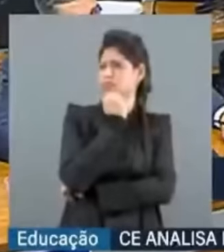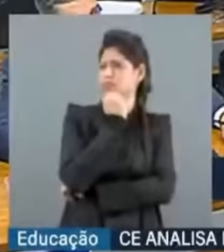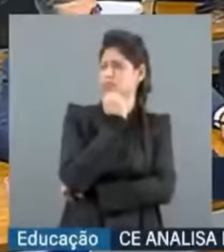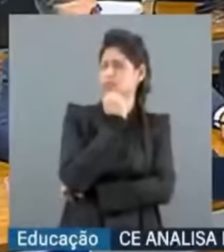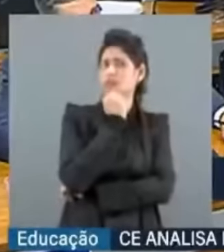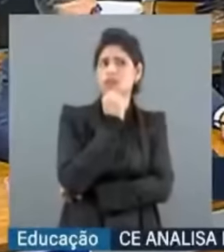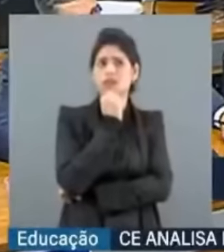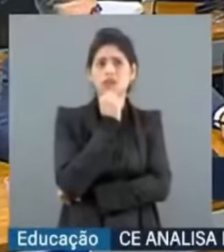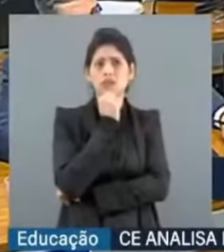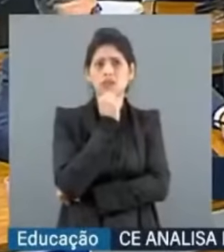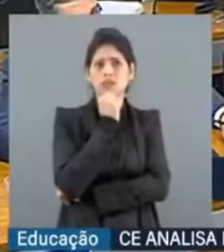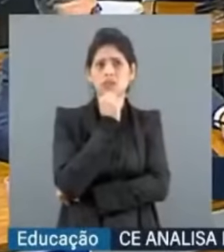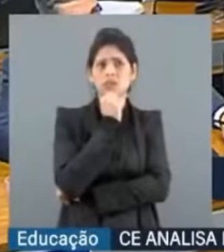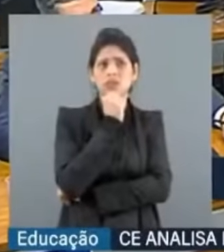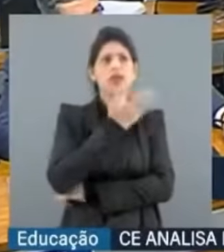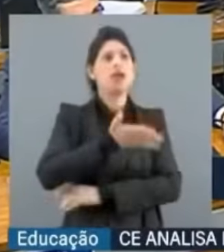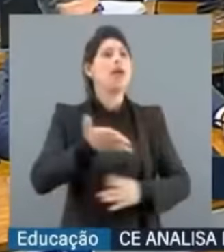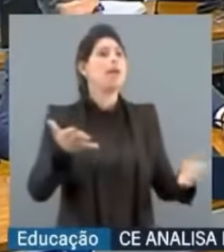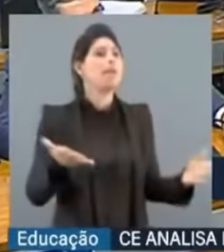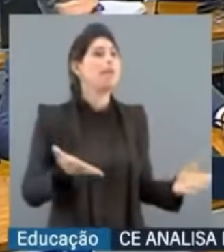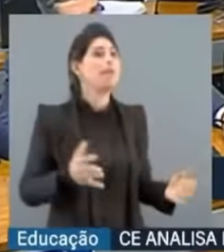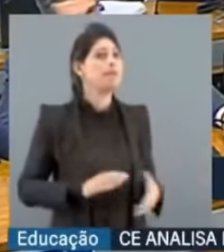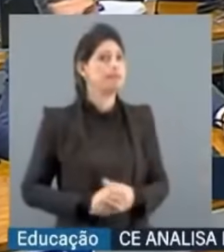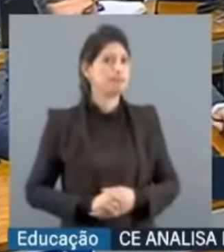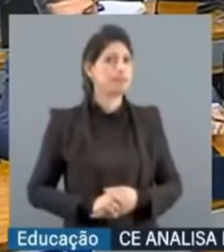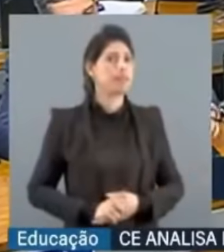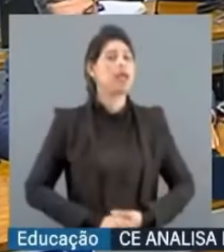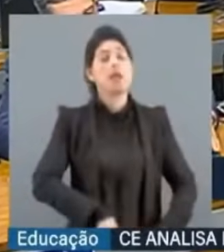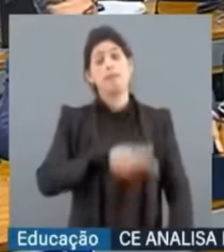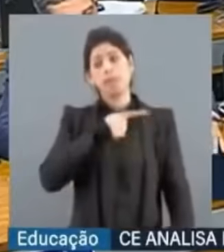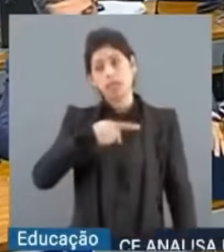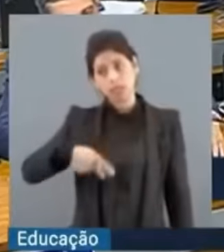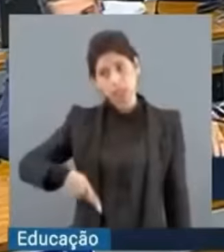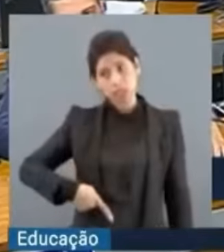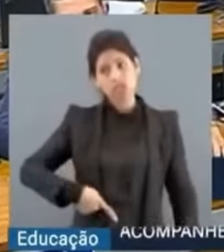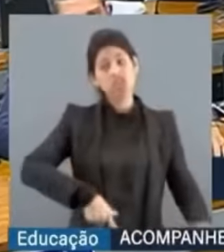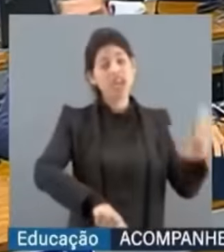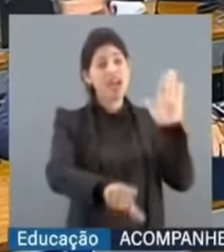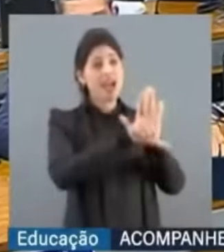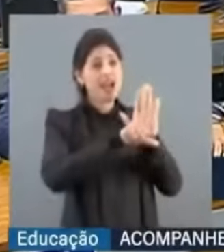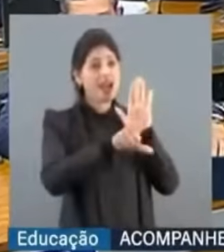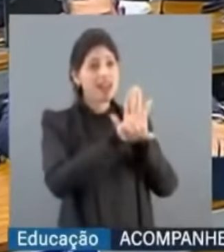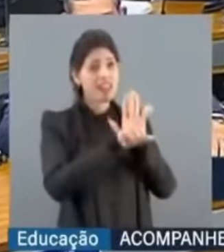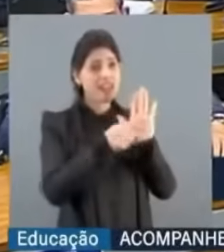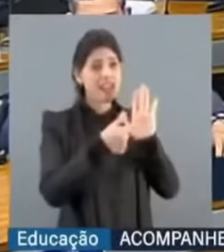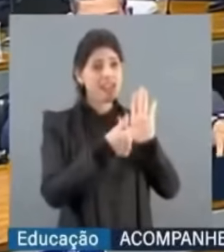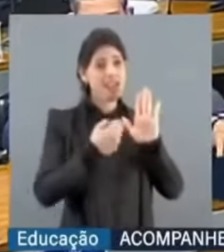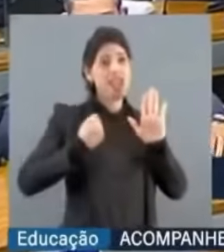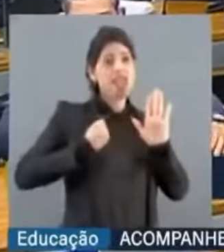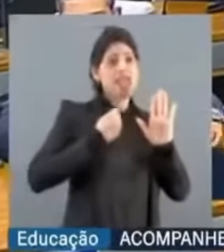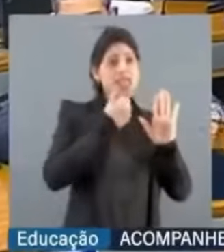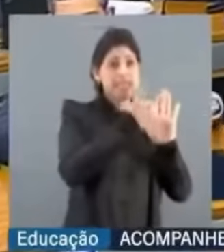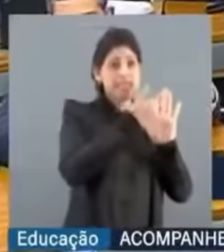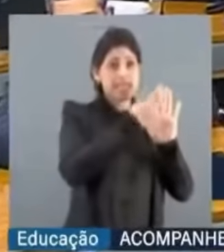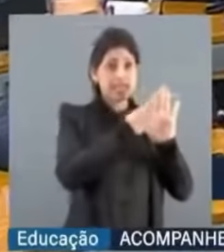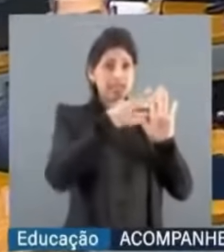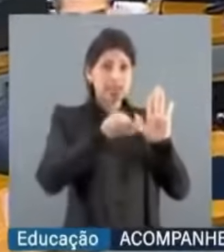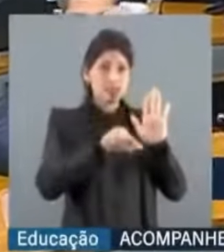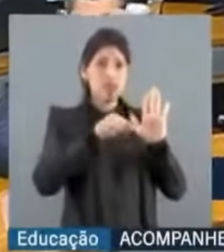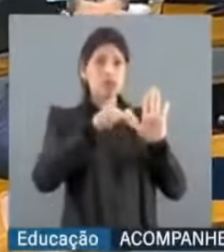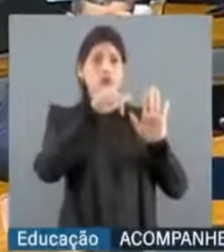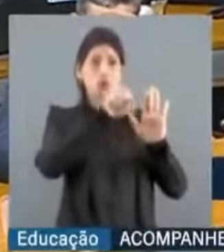que aconteceu aí agora, o Arthur Maia dando Vamos. esse puxão de orelha no Abílio, que o Abílio, esse cara, ele já